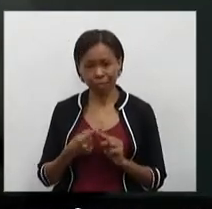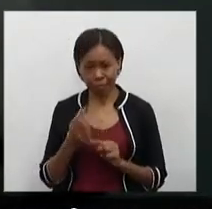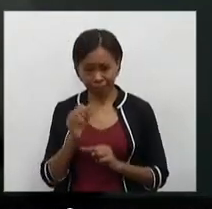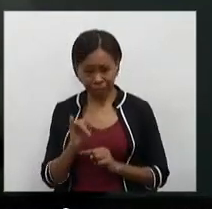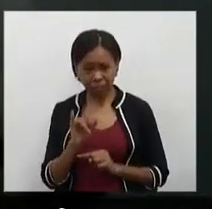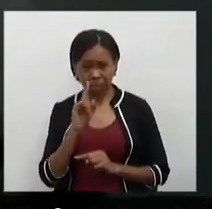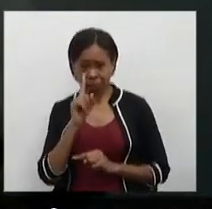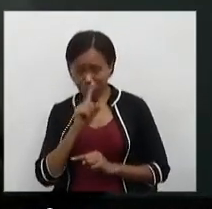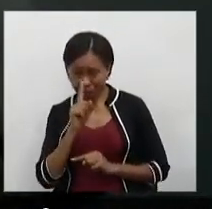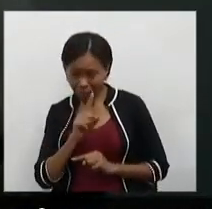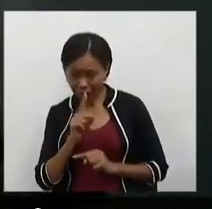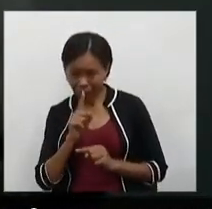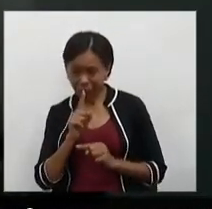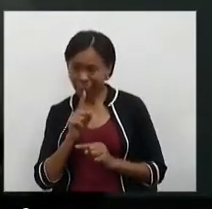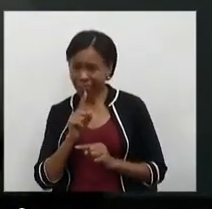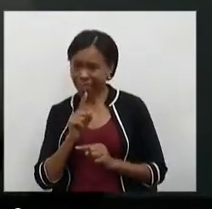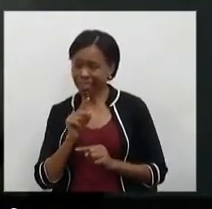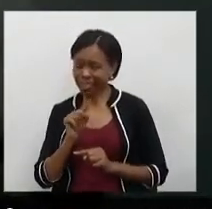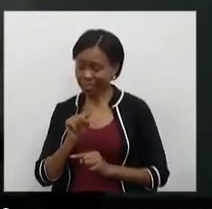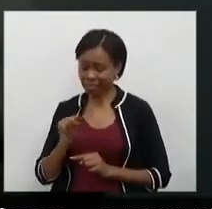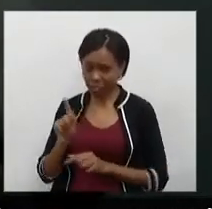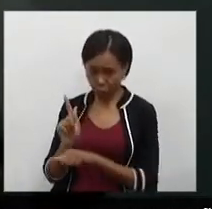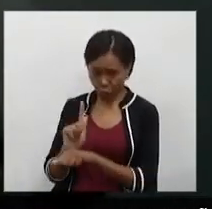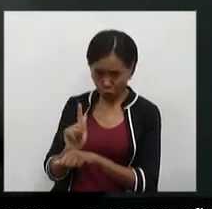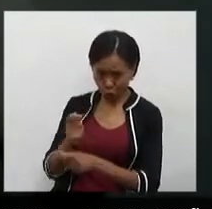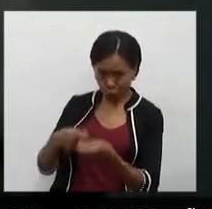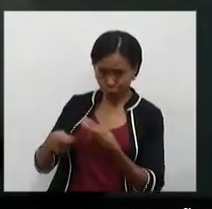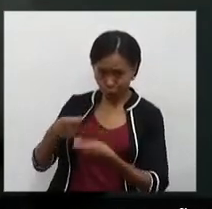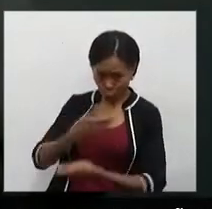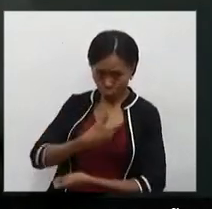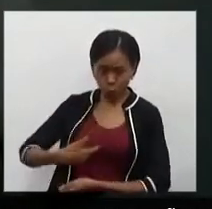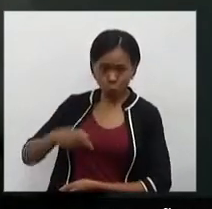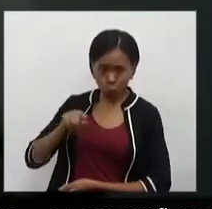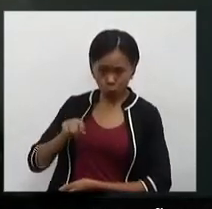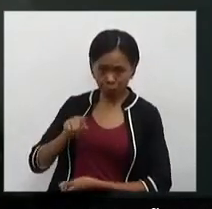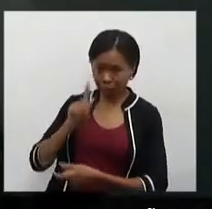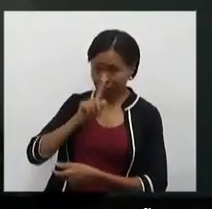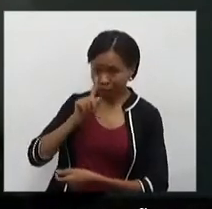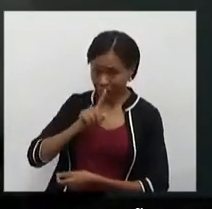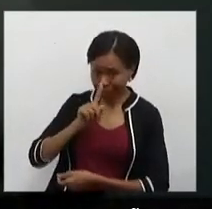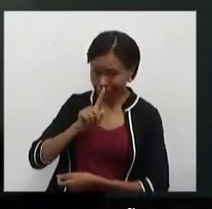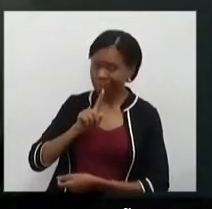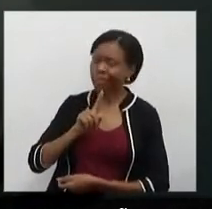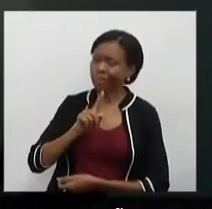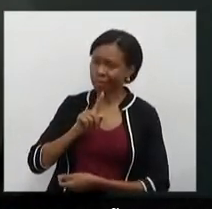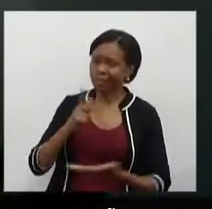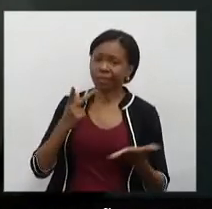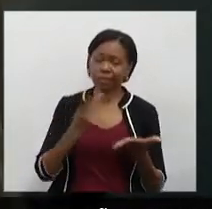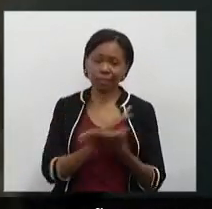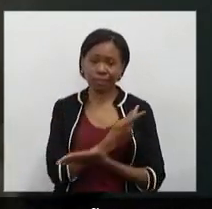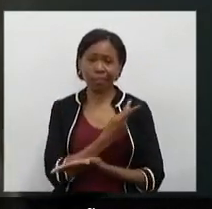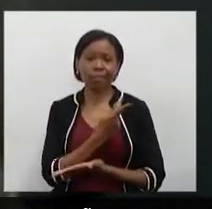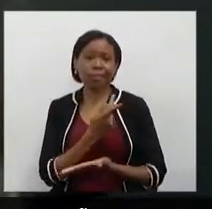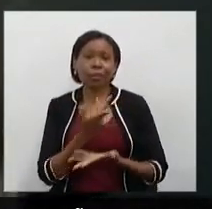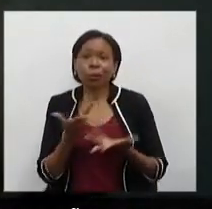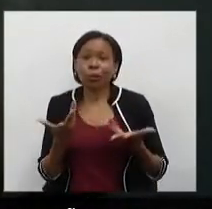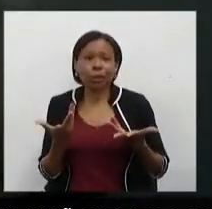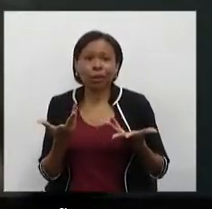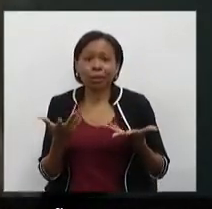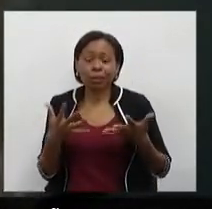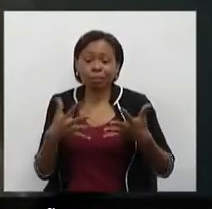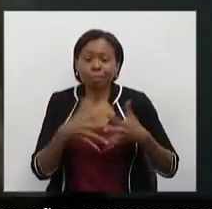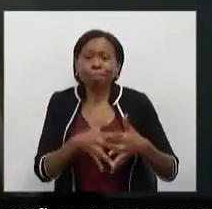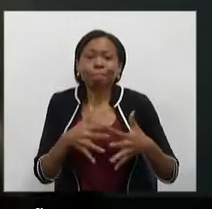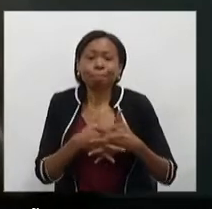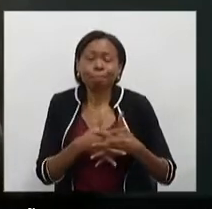gestor público será como a falha que a gente não perdoa no médico, que é ser humano como nós, mas que se perde a vida de uma...